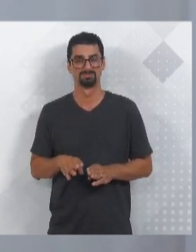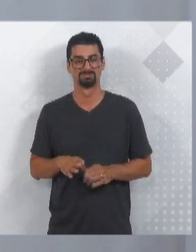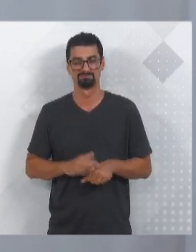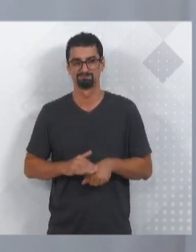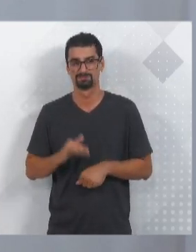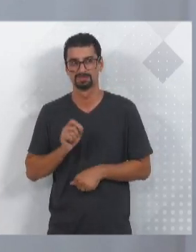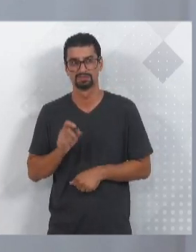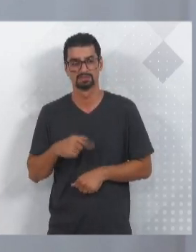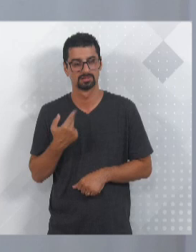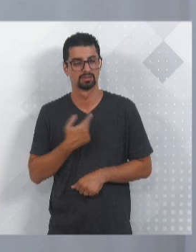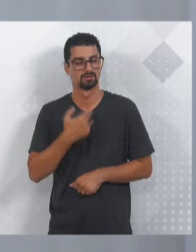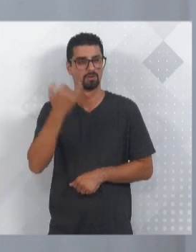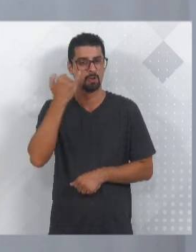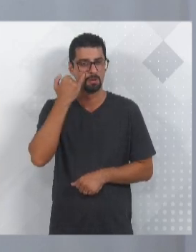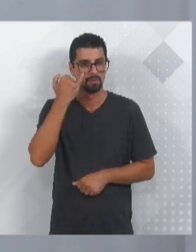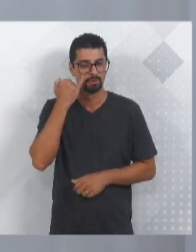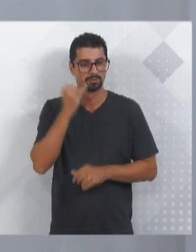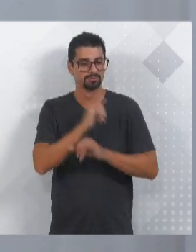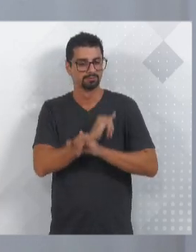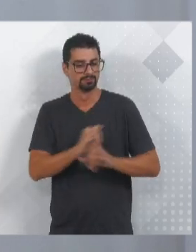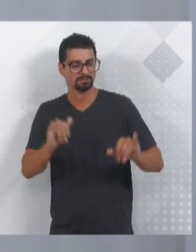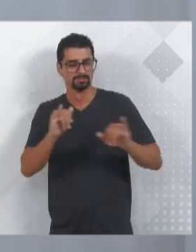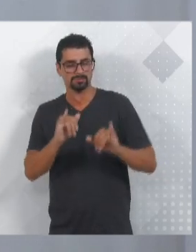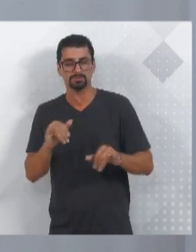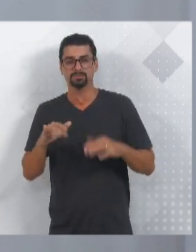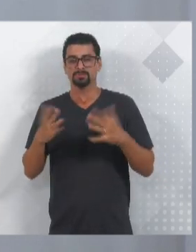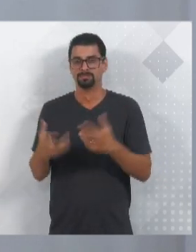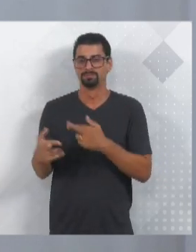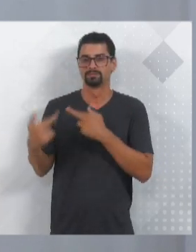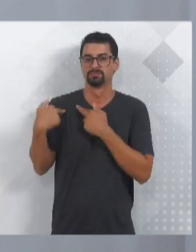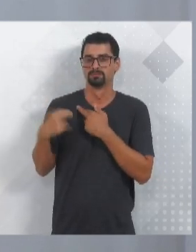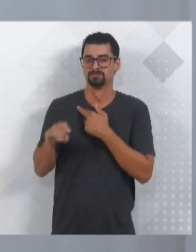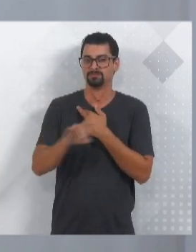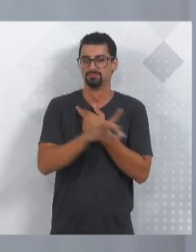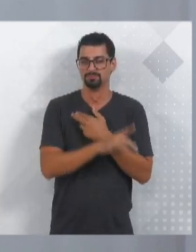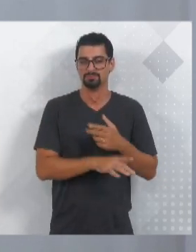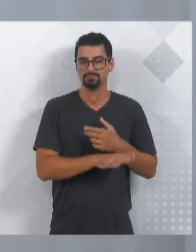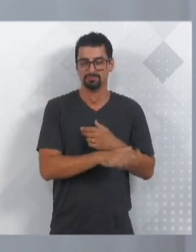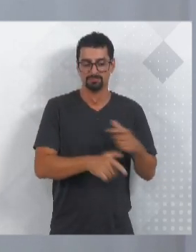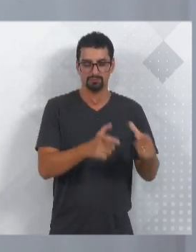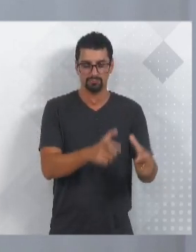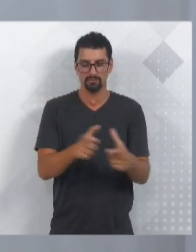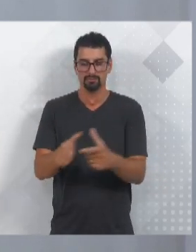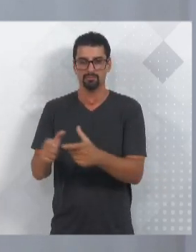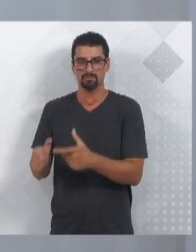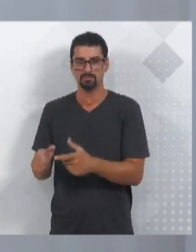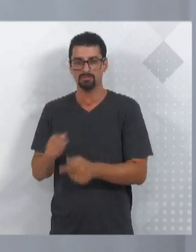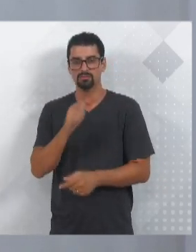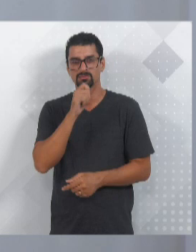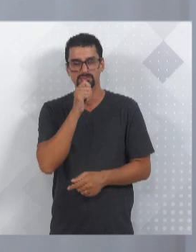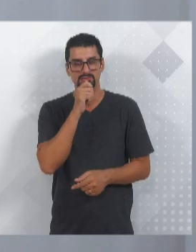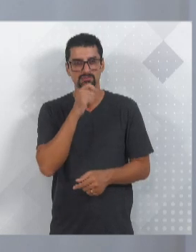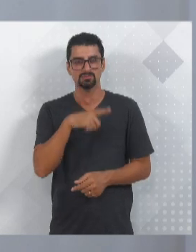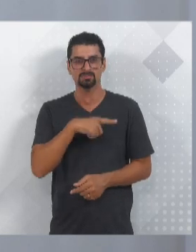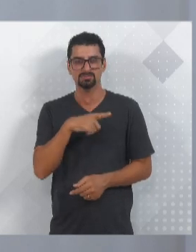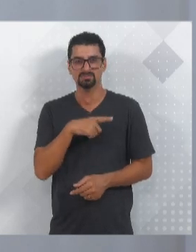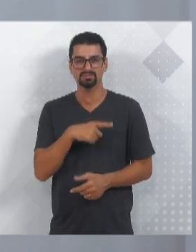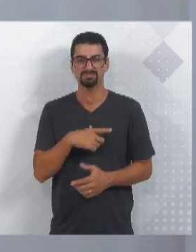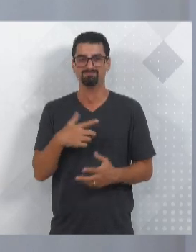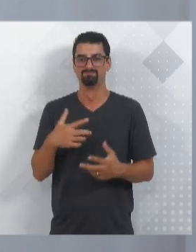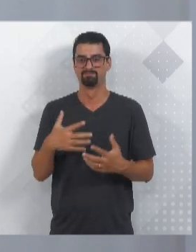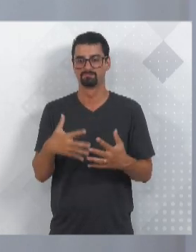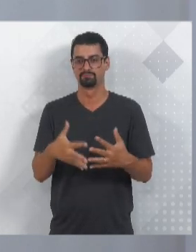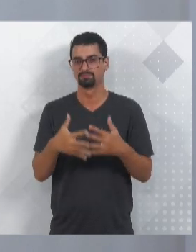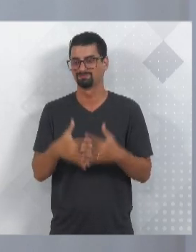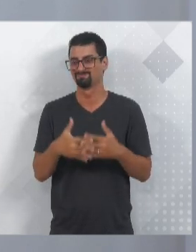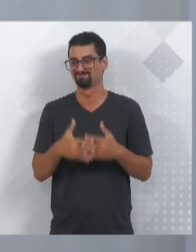gente traga a informação do qual é o papel de cada área, ainda existe um conflito de informação em